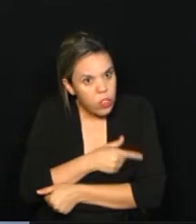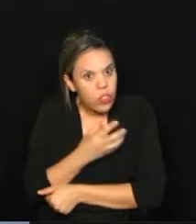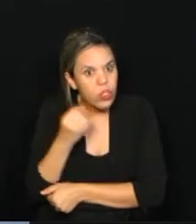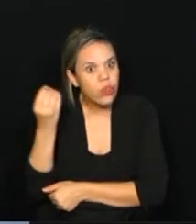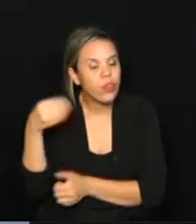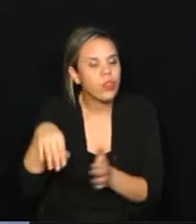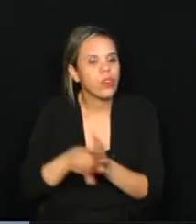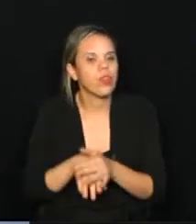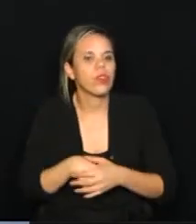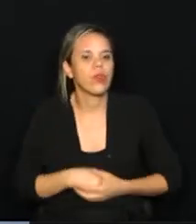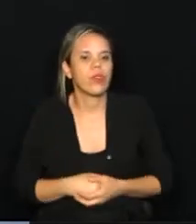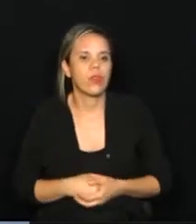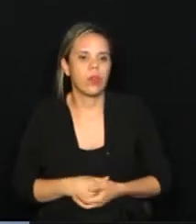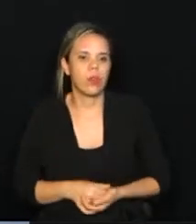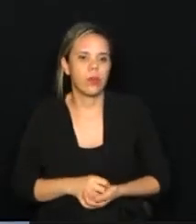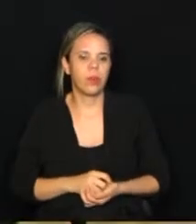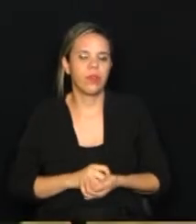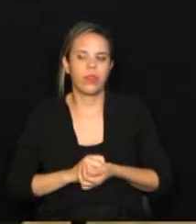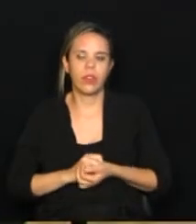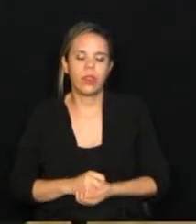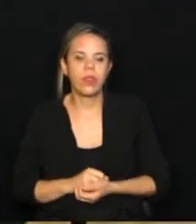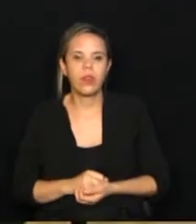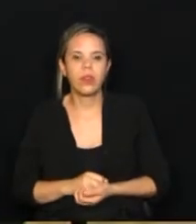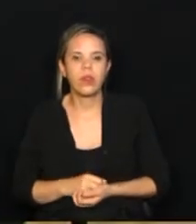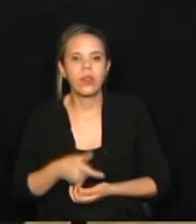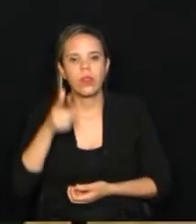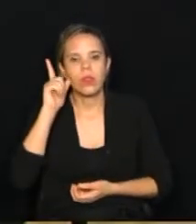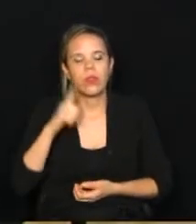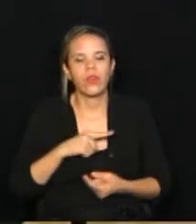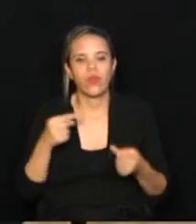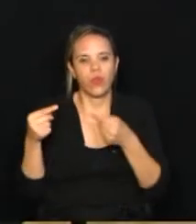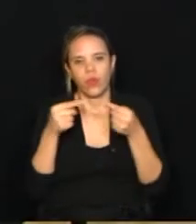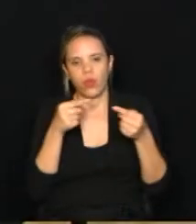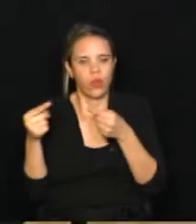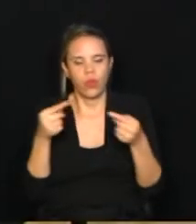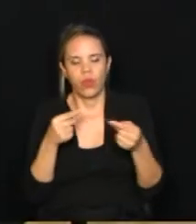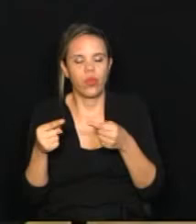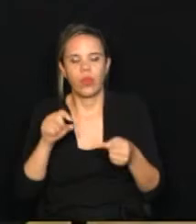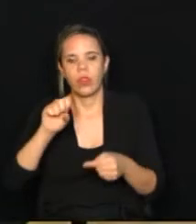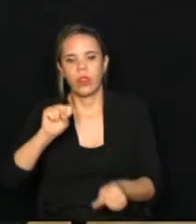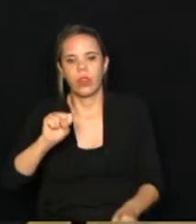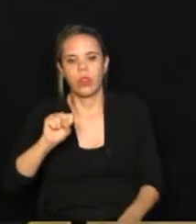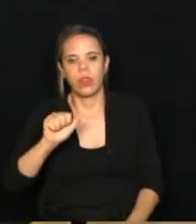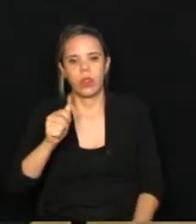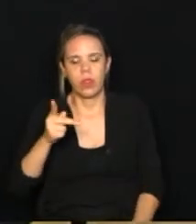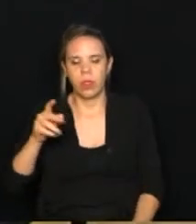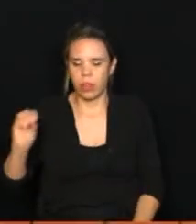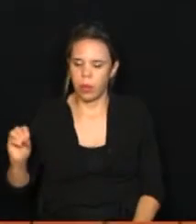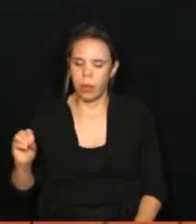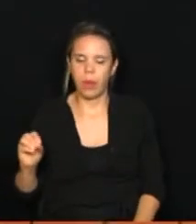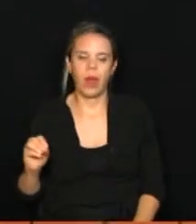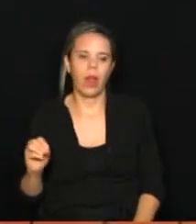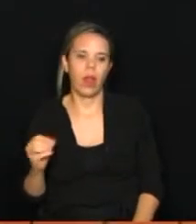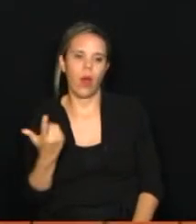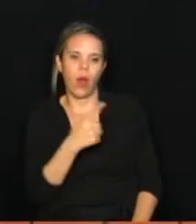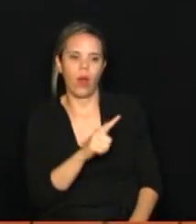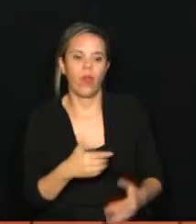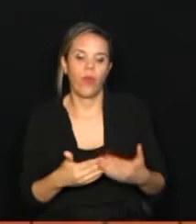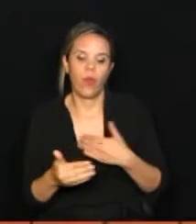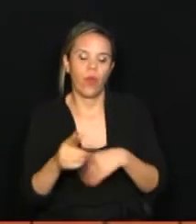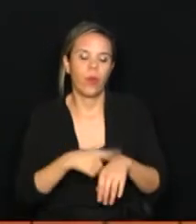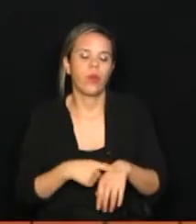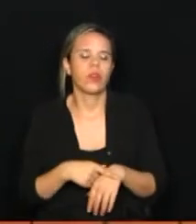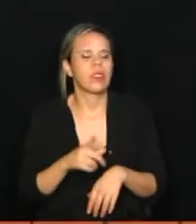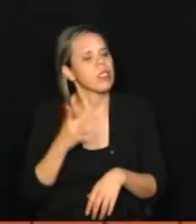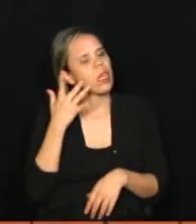lá. Ô, Tássia, ontem teve o duelo contra Sampaio Corrêa e foi para prorrogação, né?